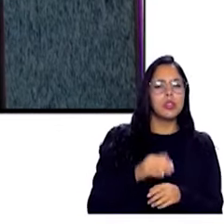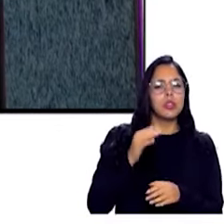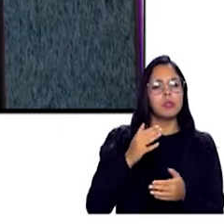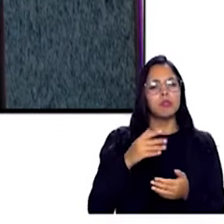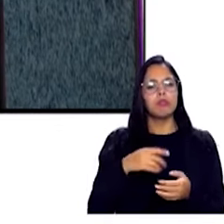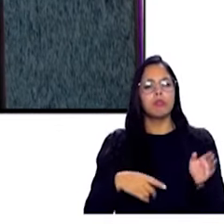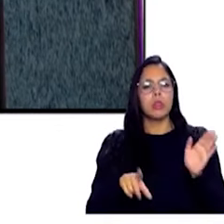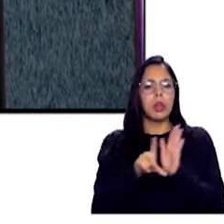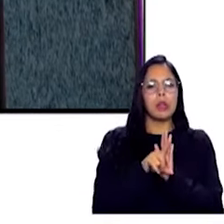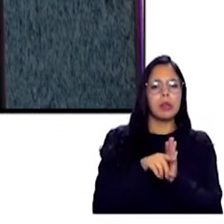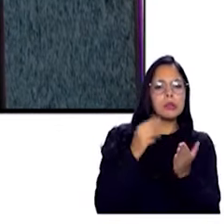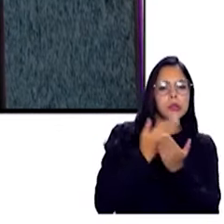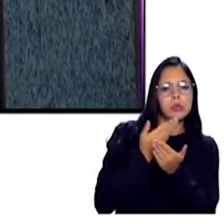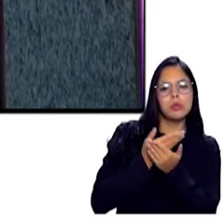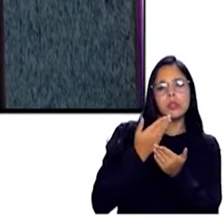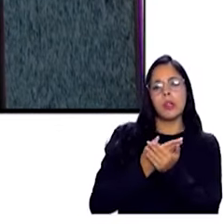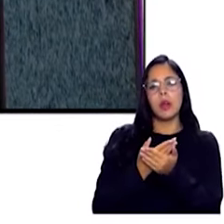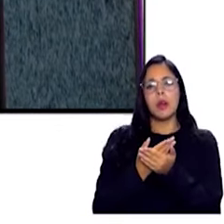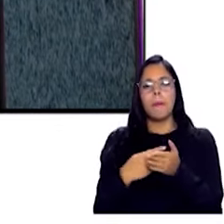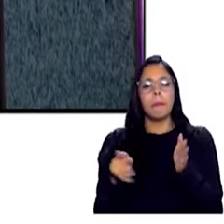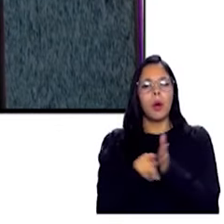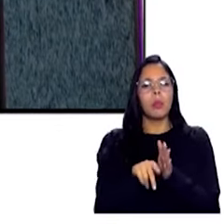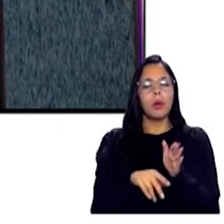à luz da